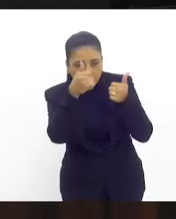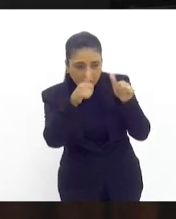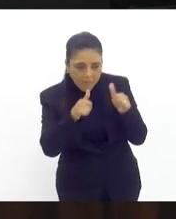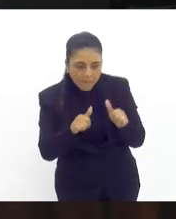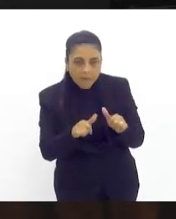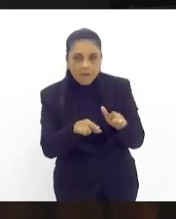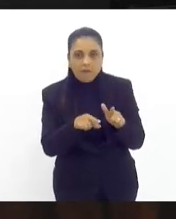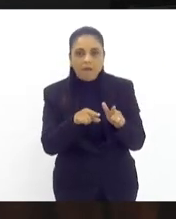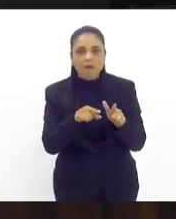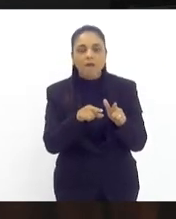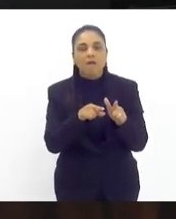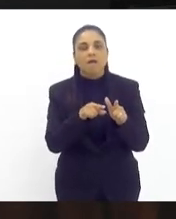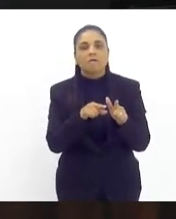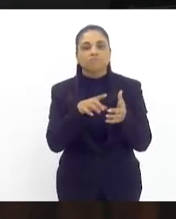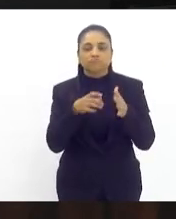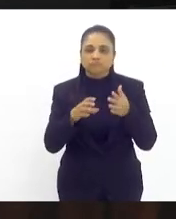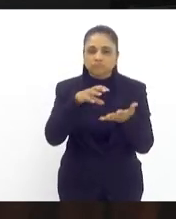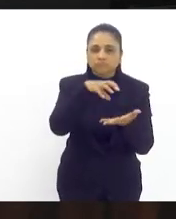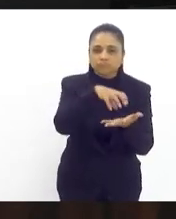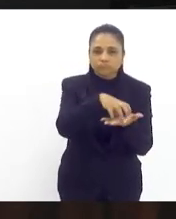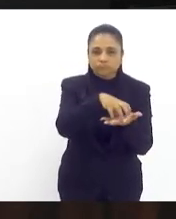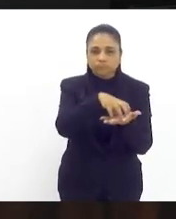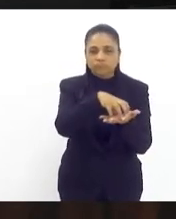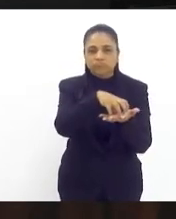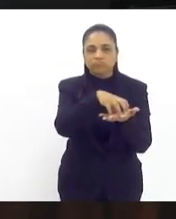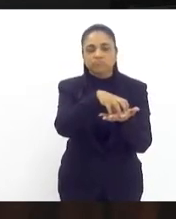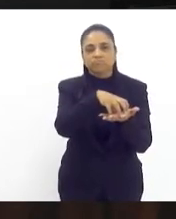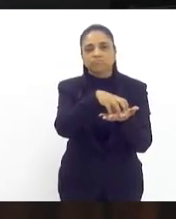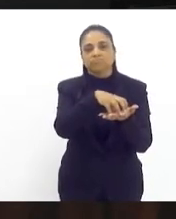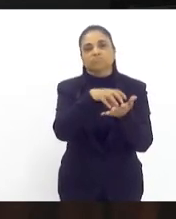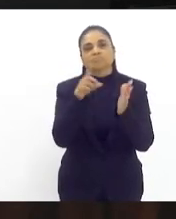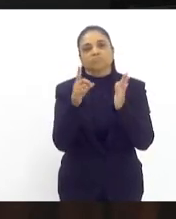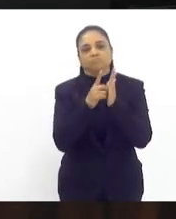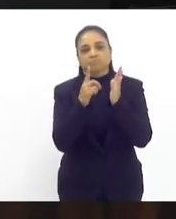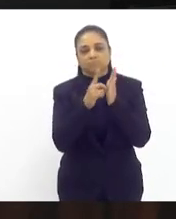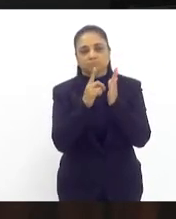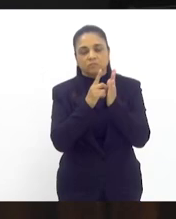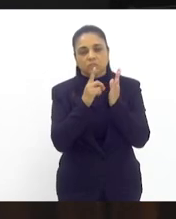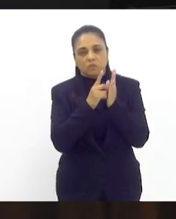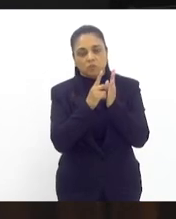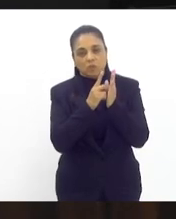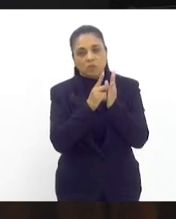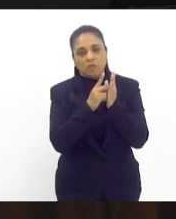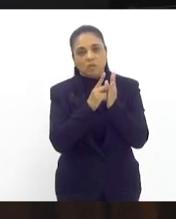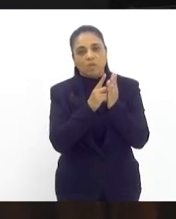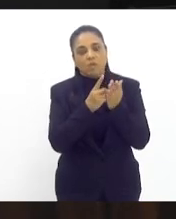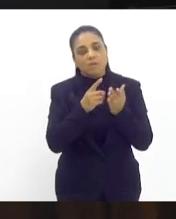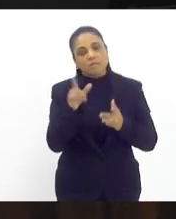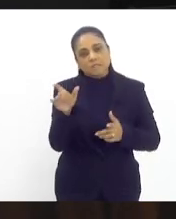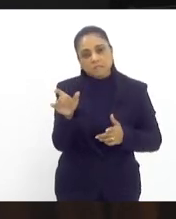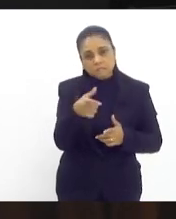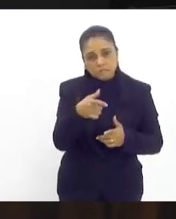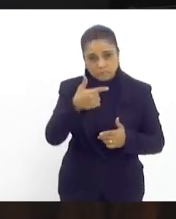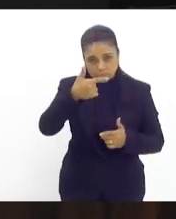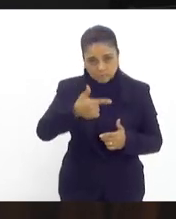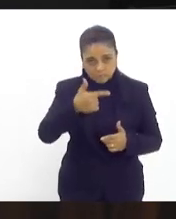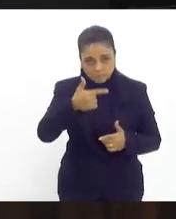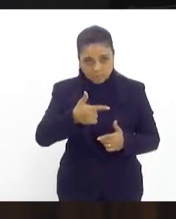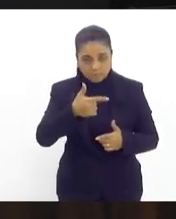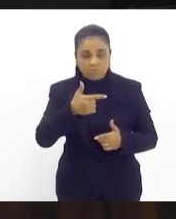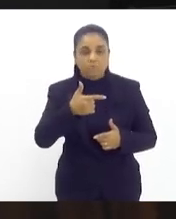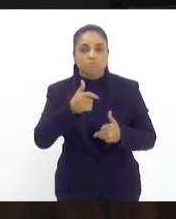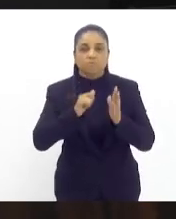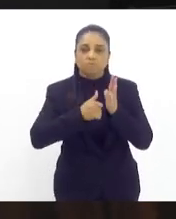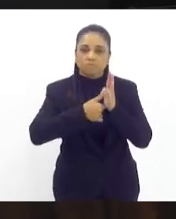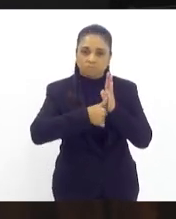no mencionado setor que determina o processo de emissão de segunda via de Identidade Civil de carteira